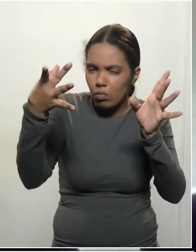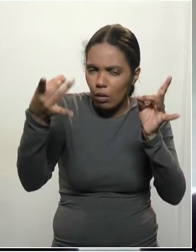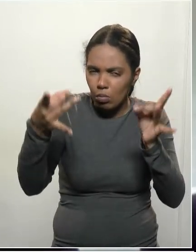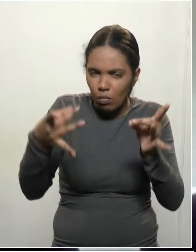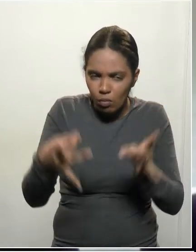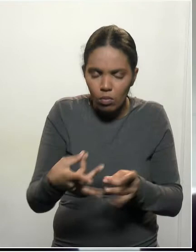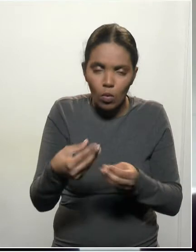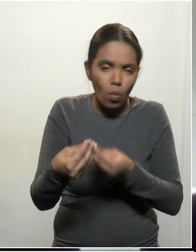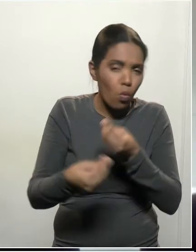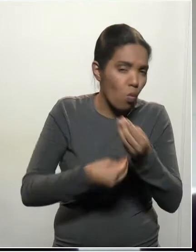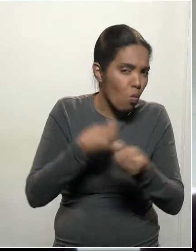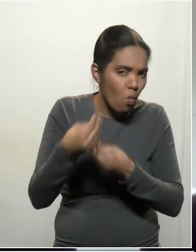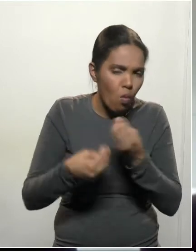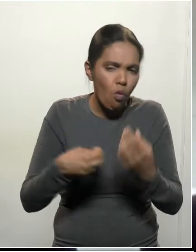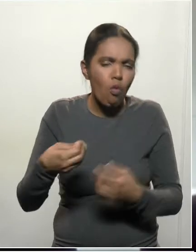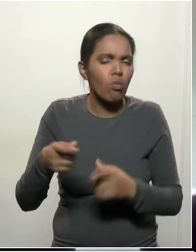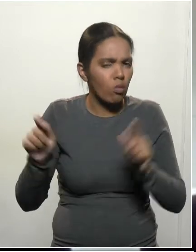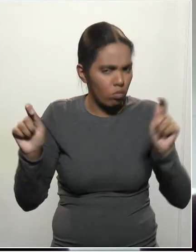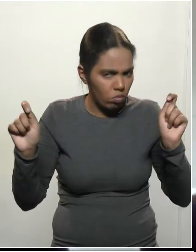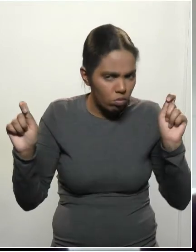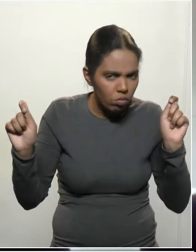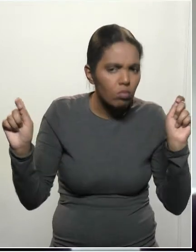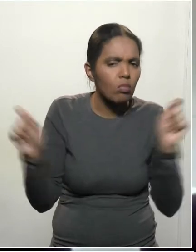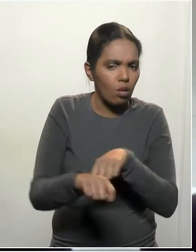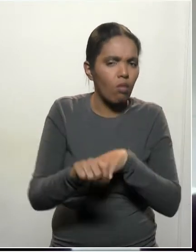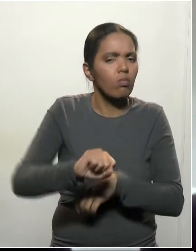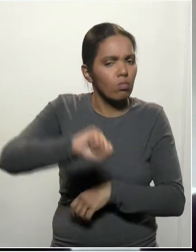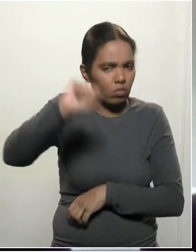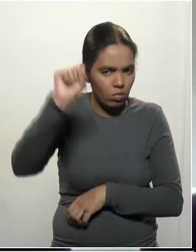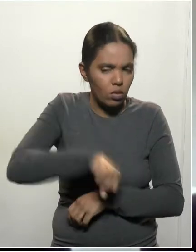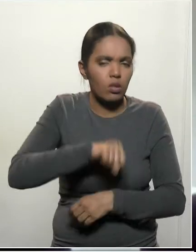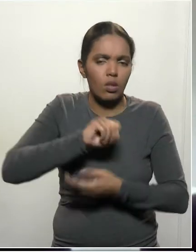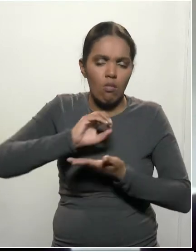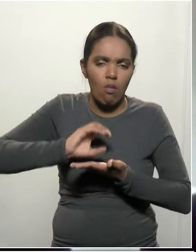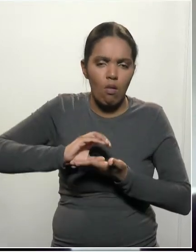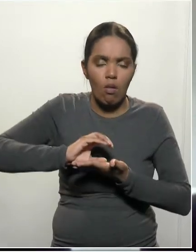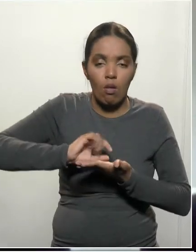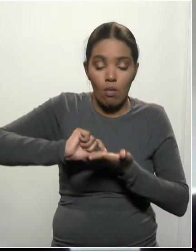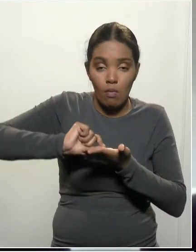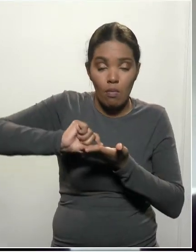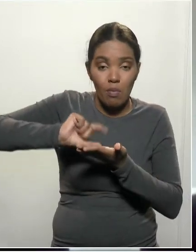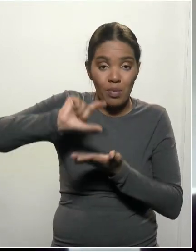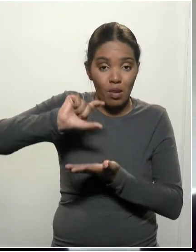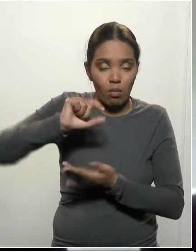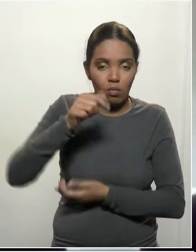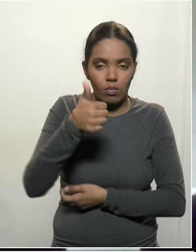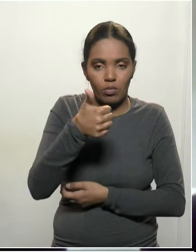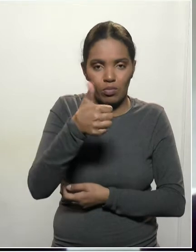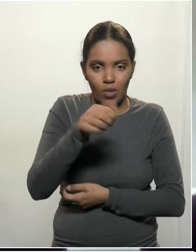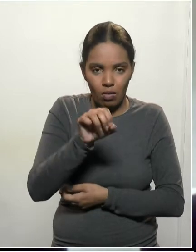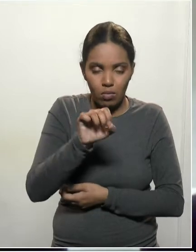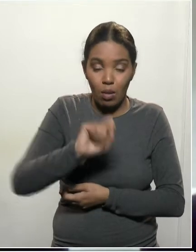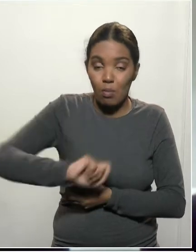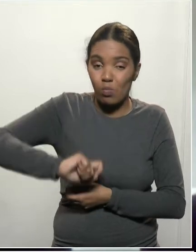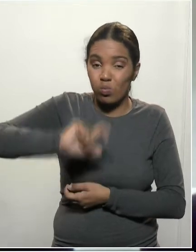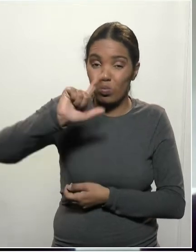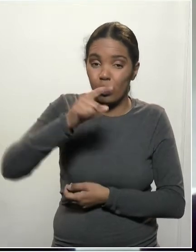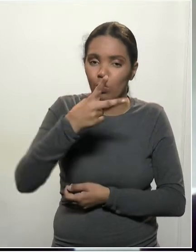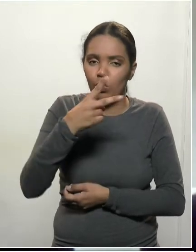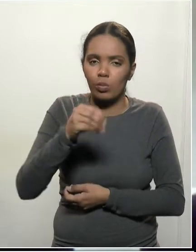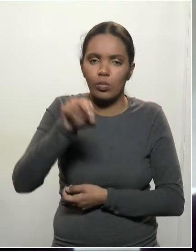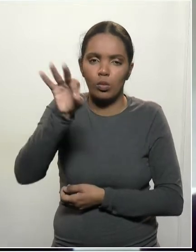mostrando que é possível aumentar de 10 para 20% a participação do governo